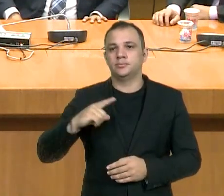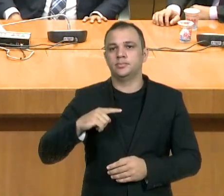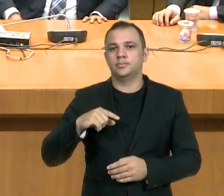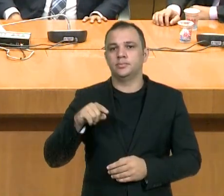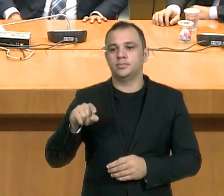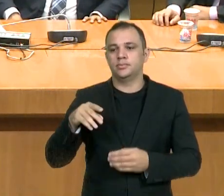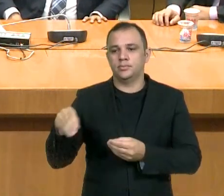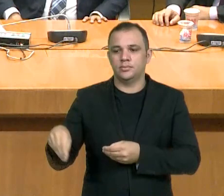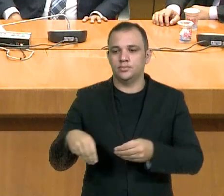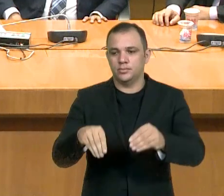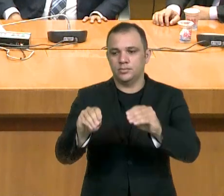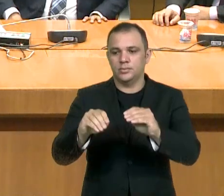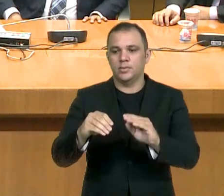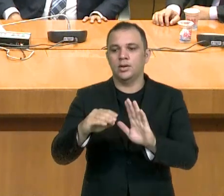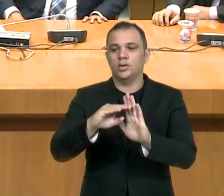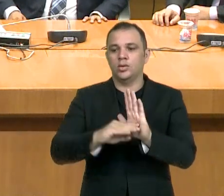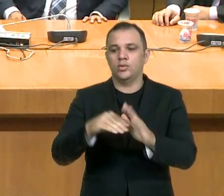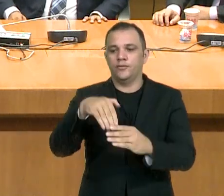do dia.